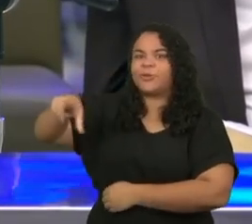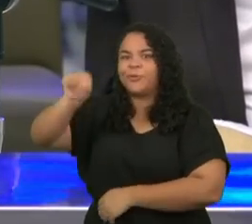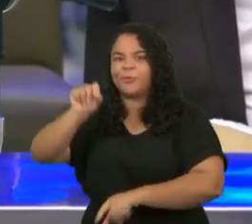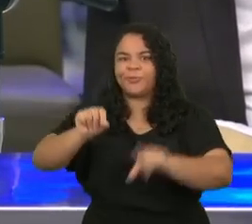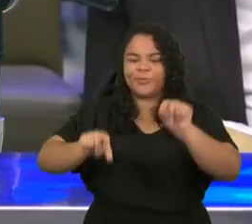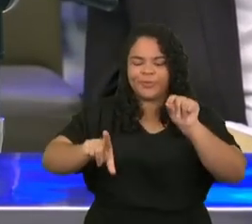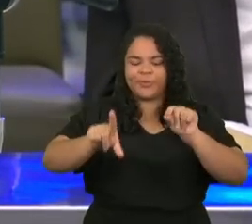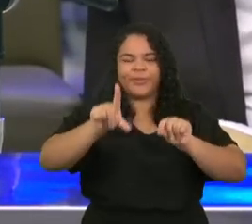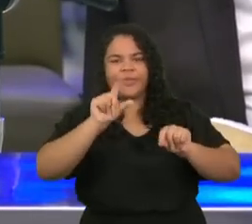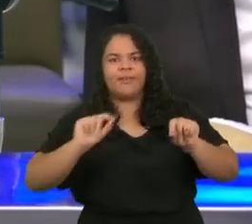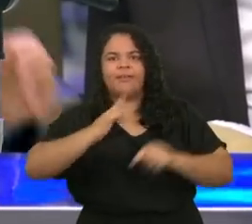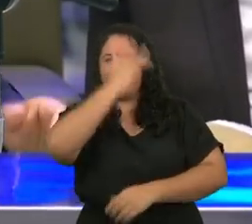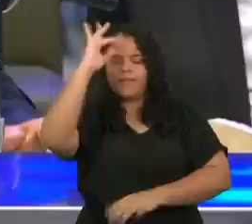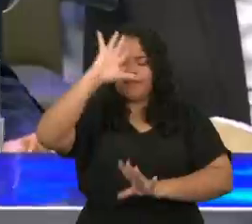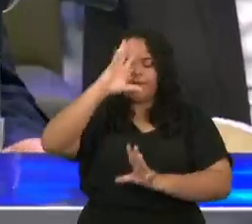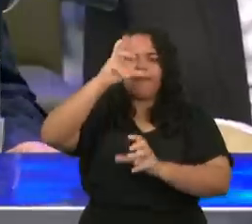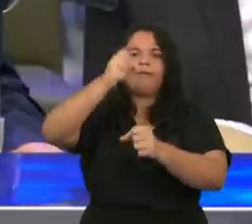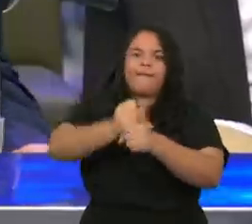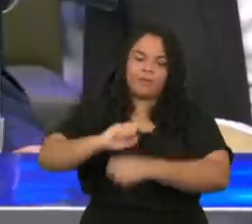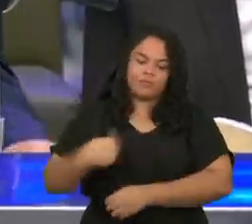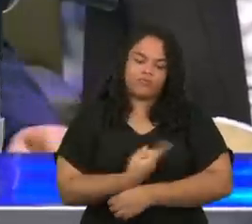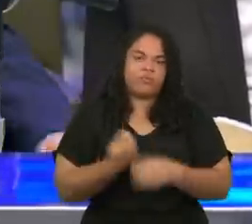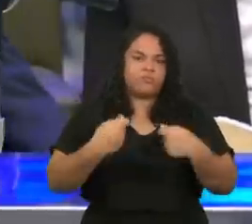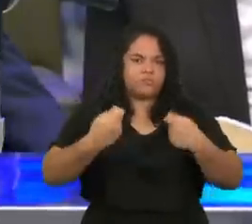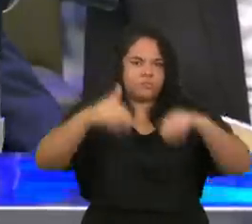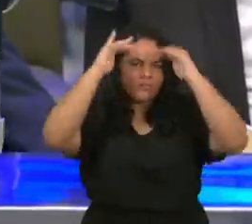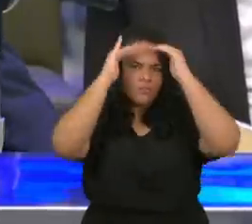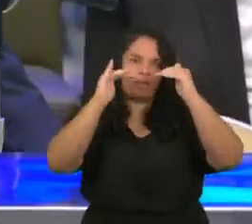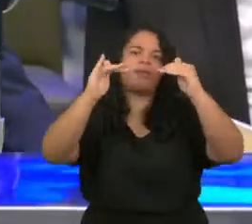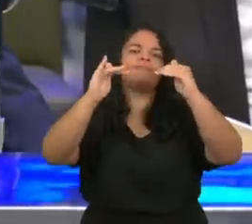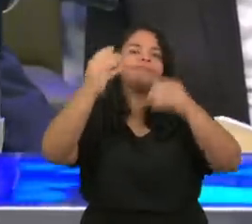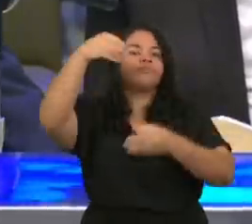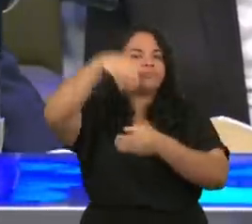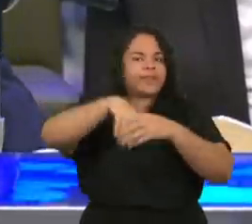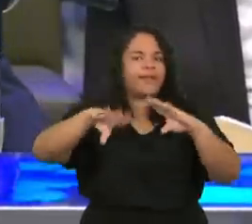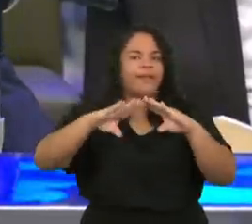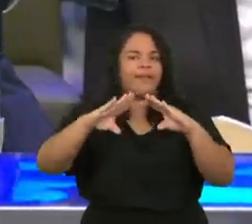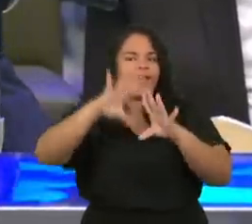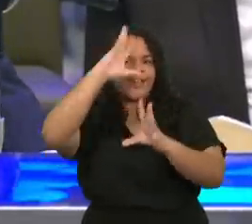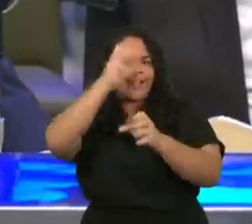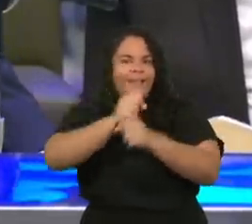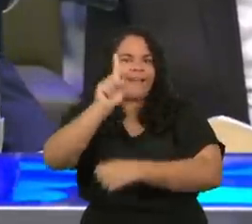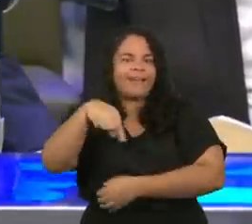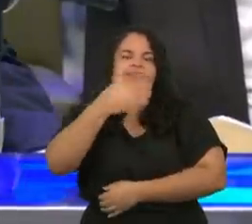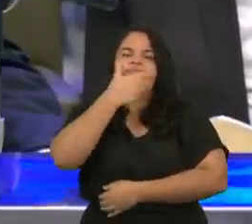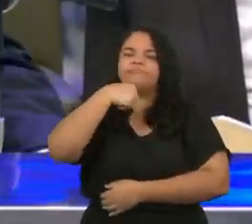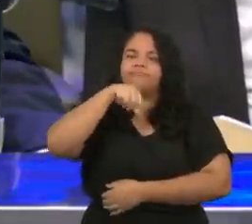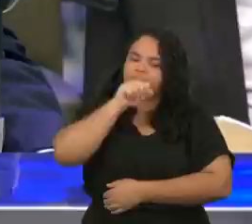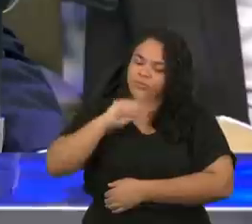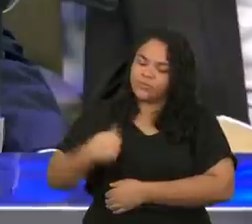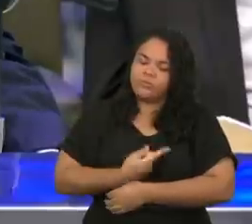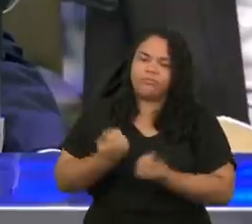e no lar são os pais ele está obedecendo a Deus mas vemos que